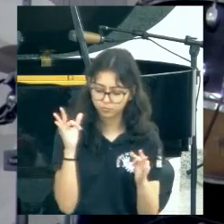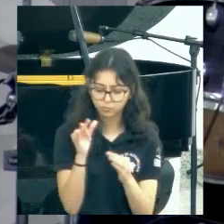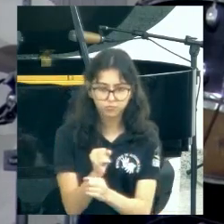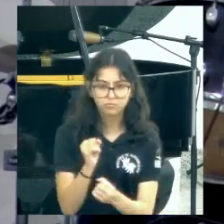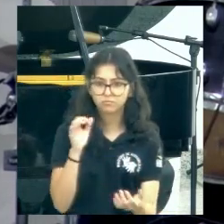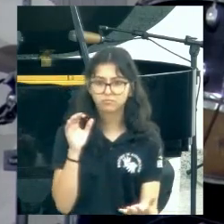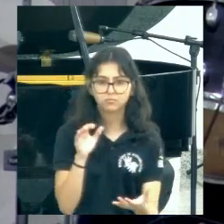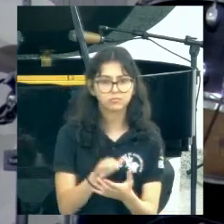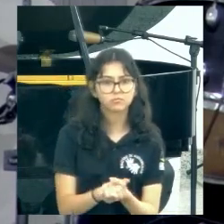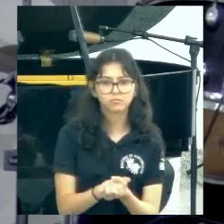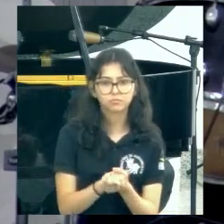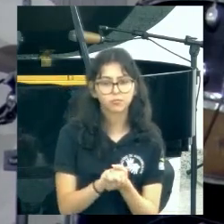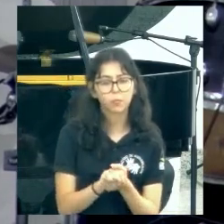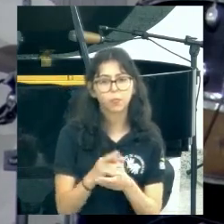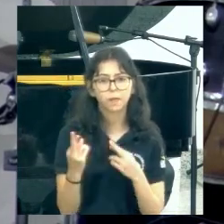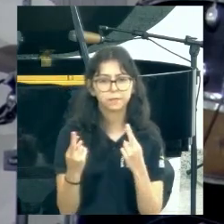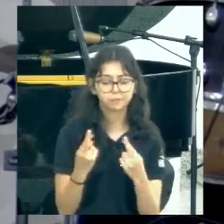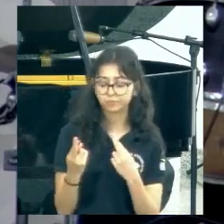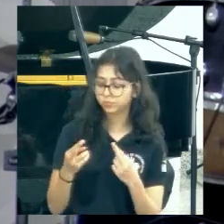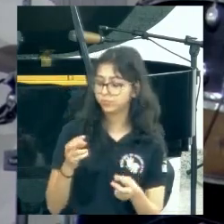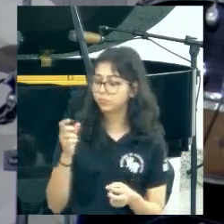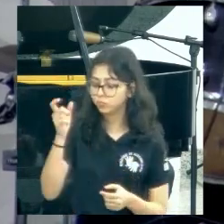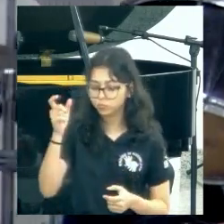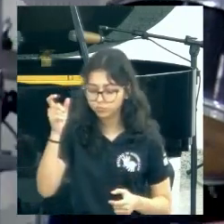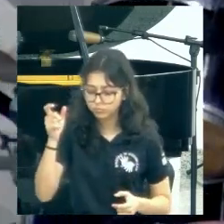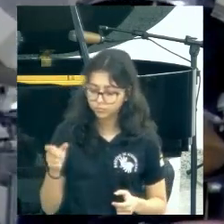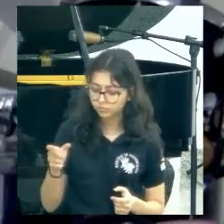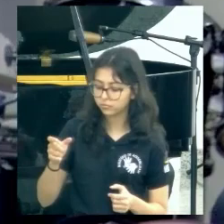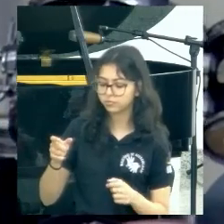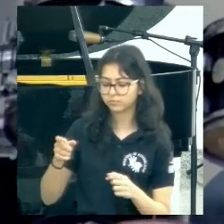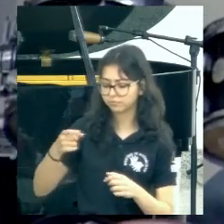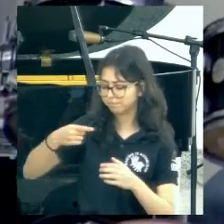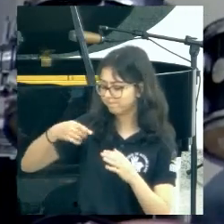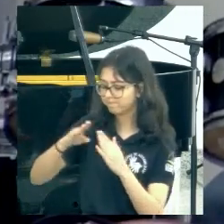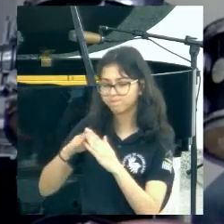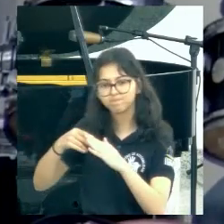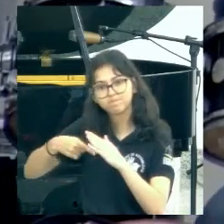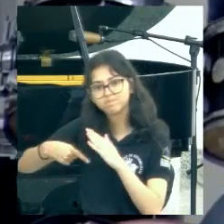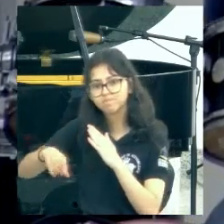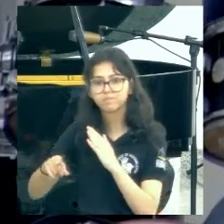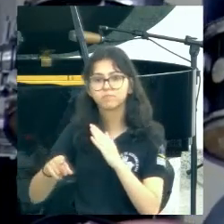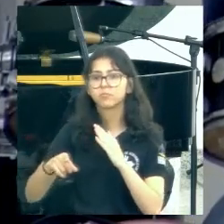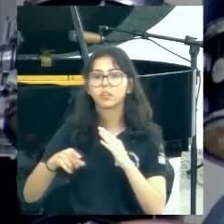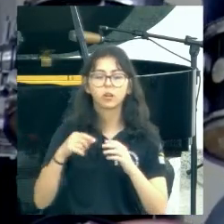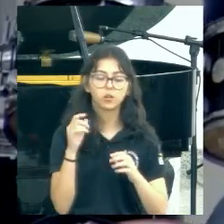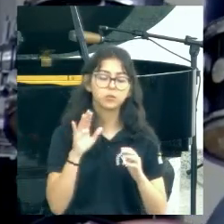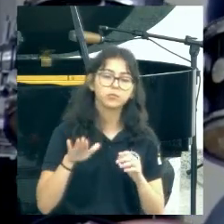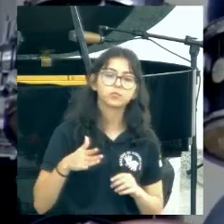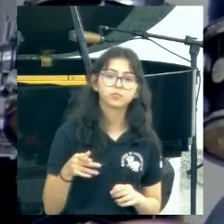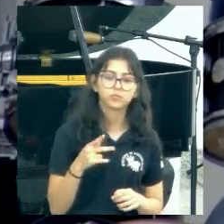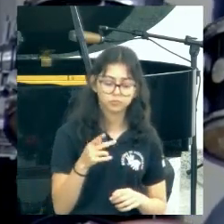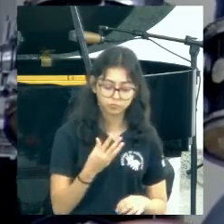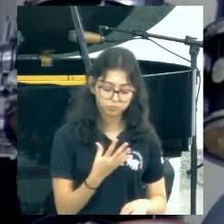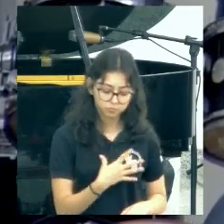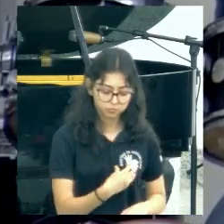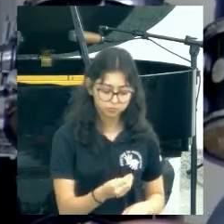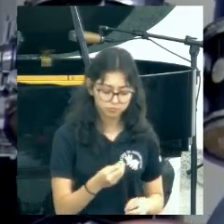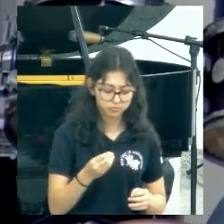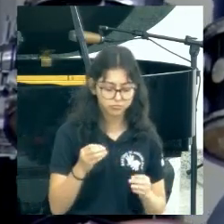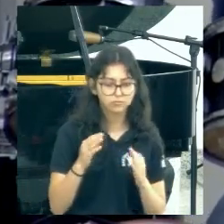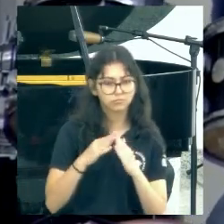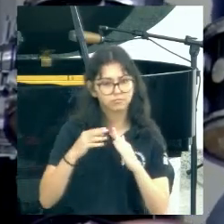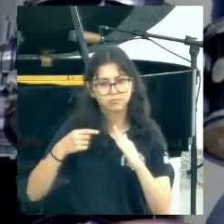não voltou nunca mais. Que seu filho foi viver longe, mas a casa ficou de portas cerradas, fechadas, sua